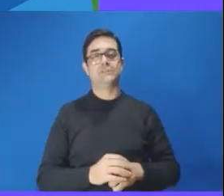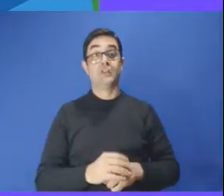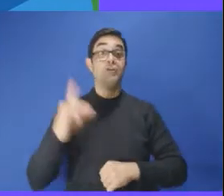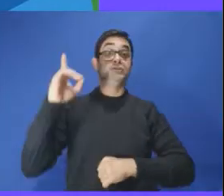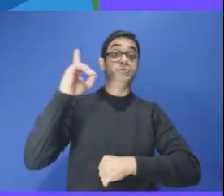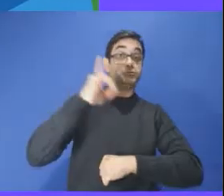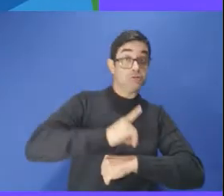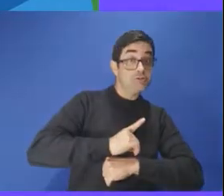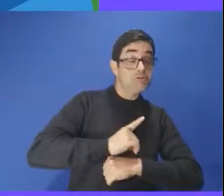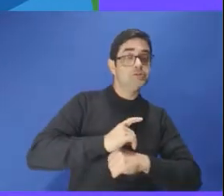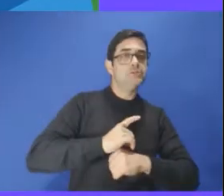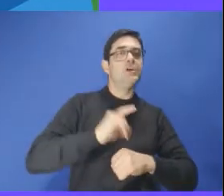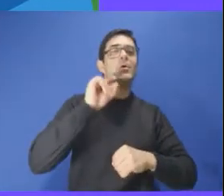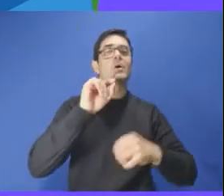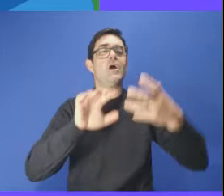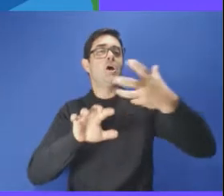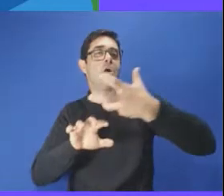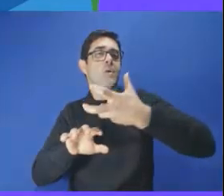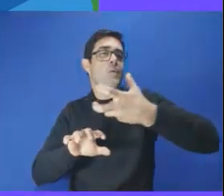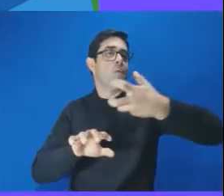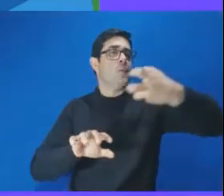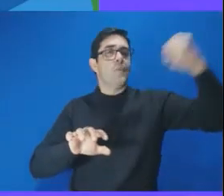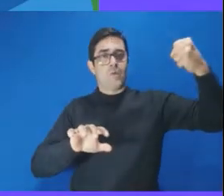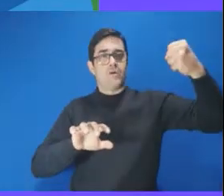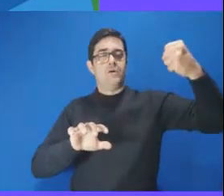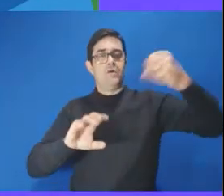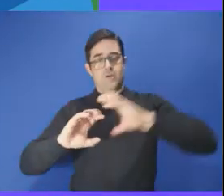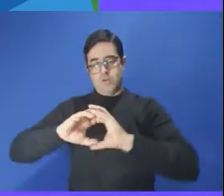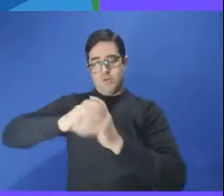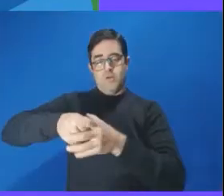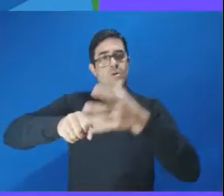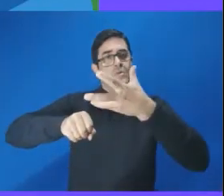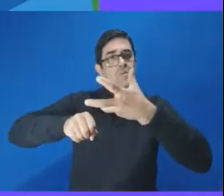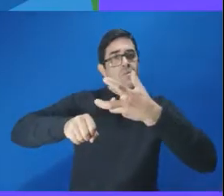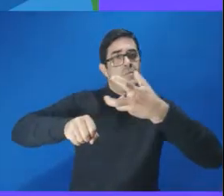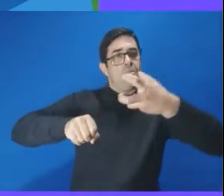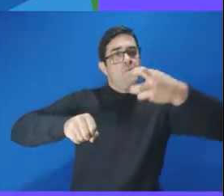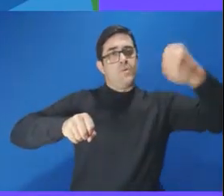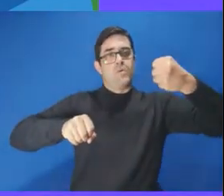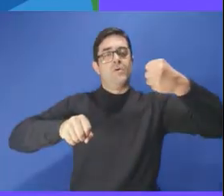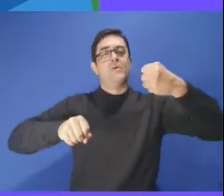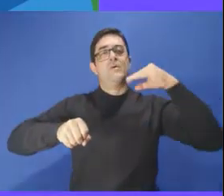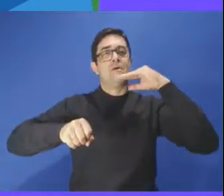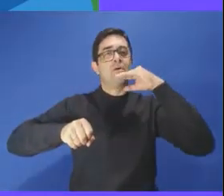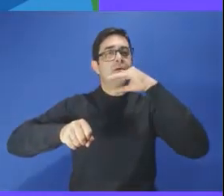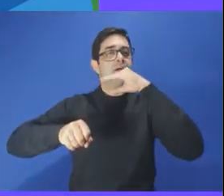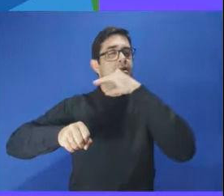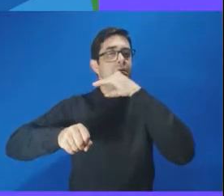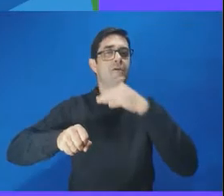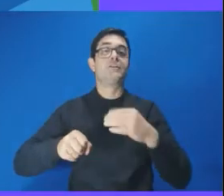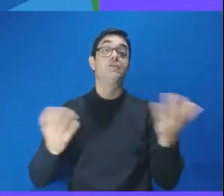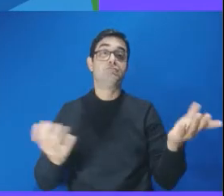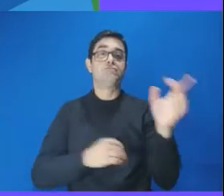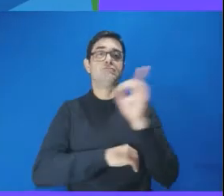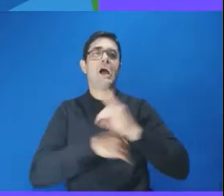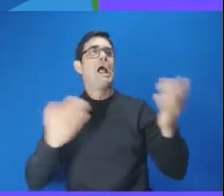o dia o que acontece é uma absorção desse calor, né, que vem na forma de infravermelho por essas moléculas. Então o dia não fica tão